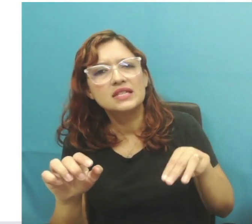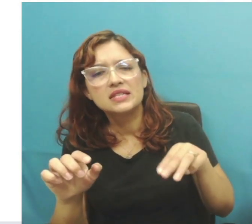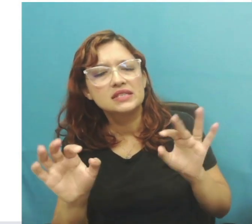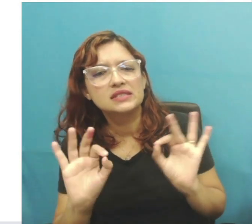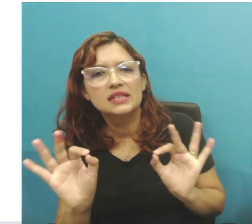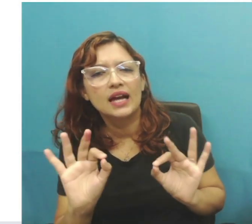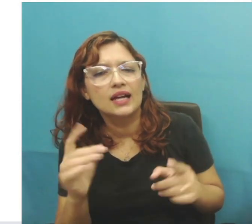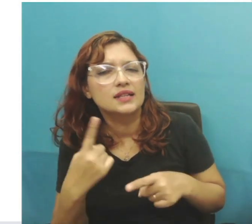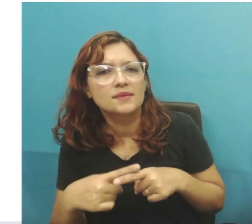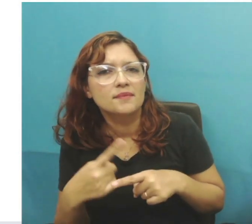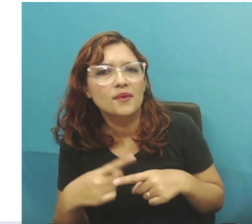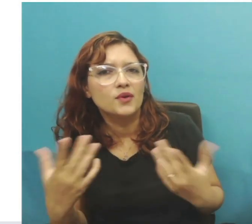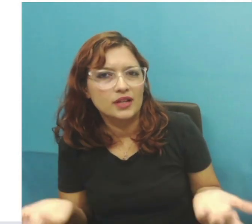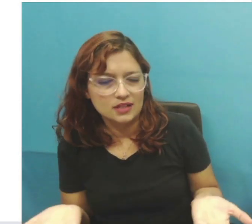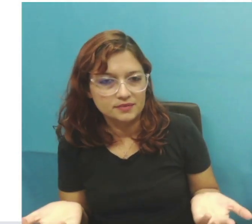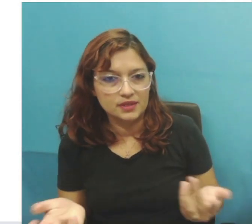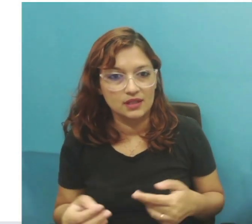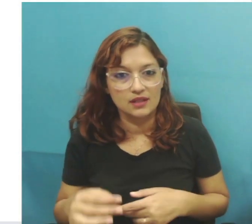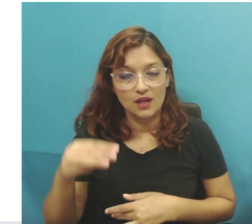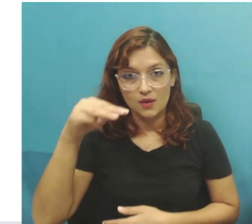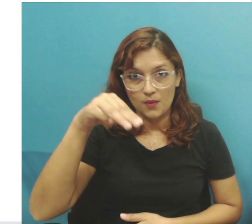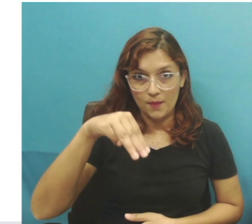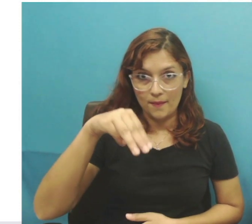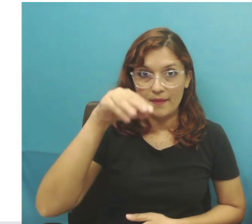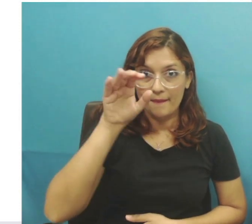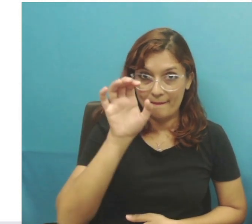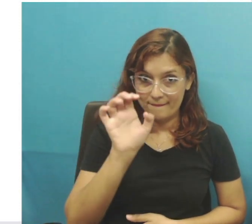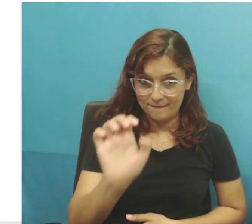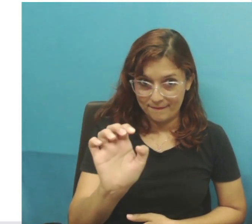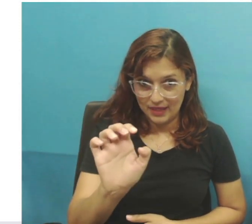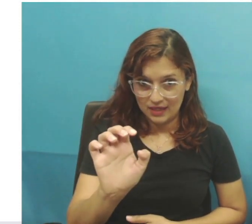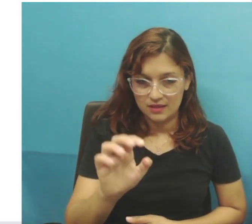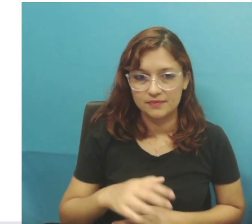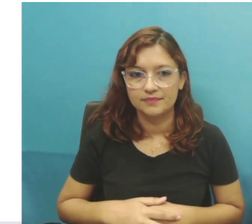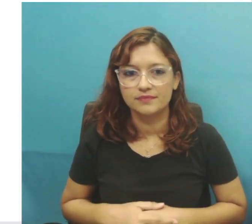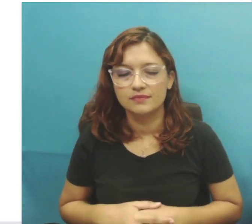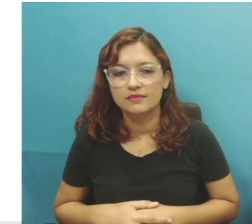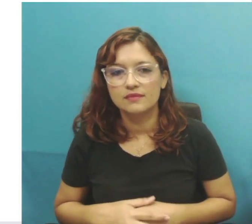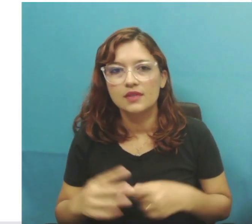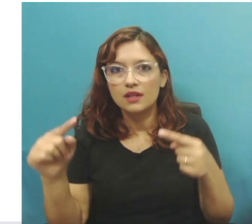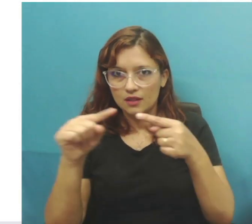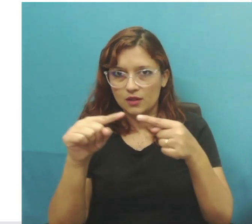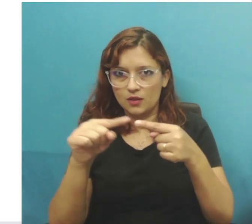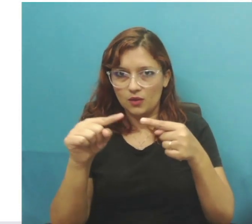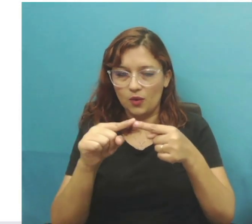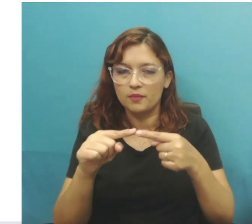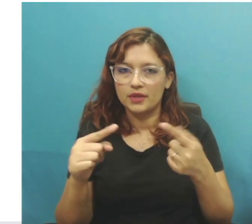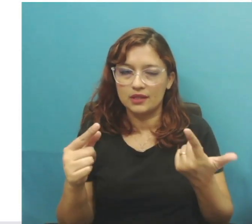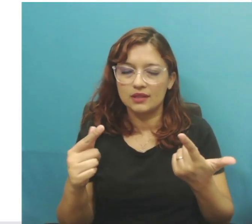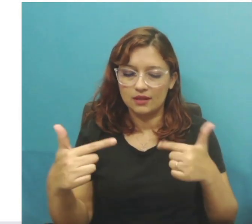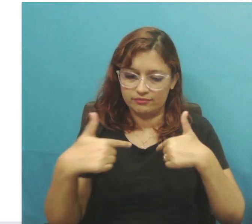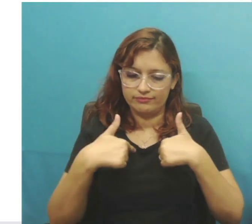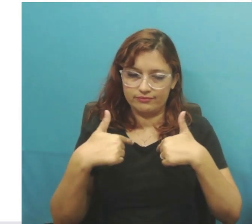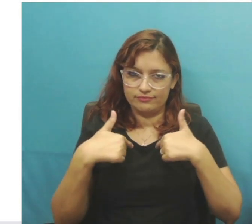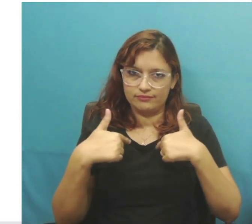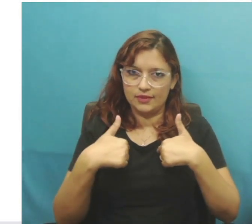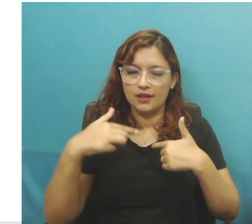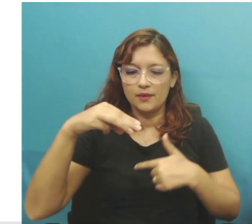mas como é que eu vou saber quando usar me e mim? Então, me,